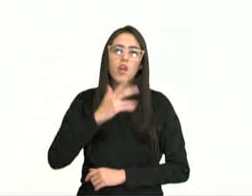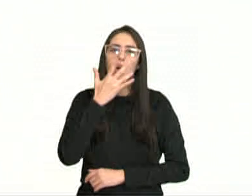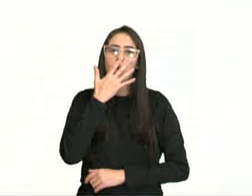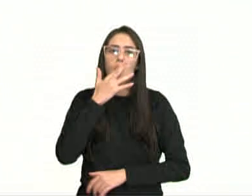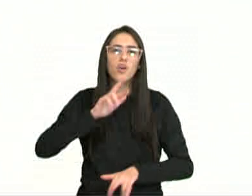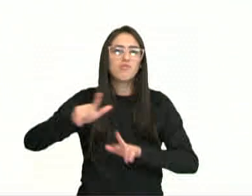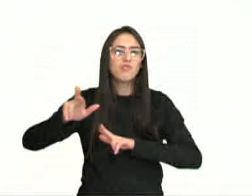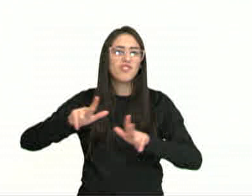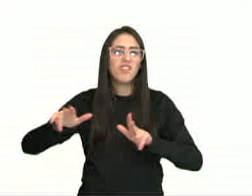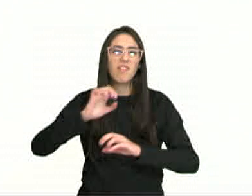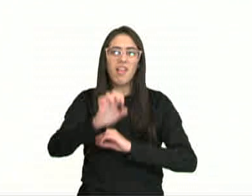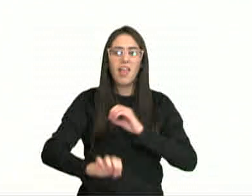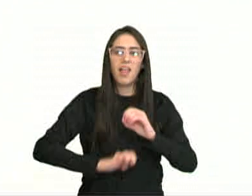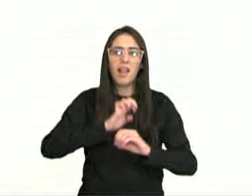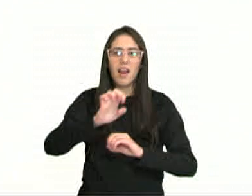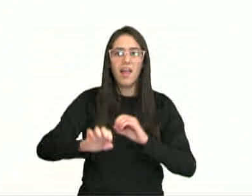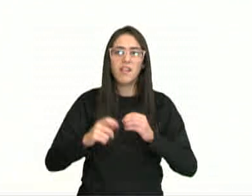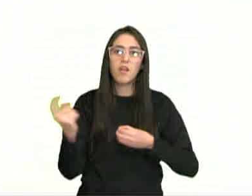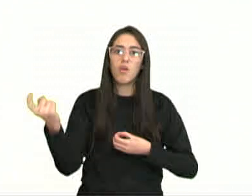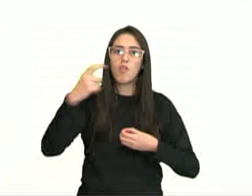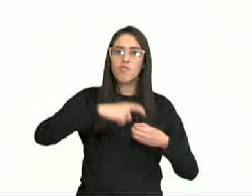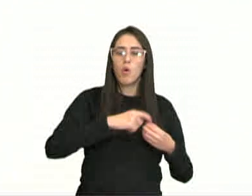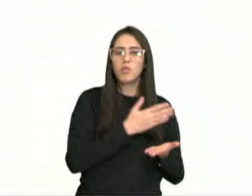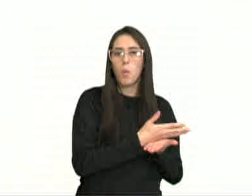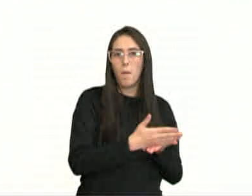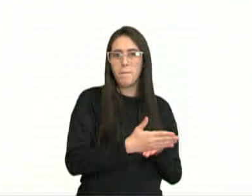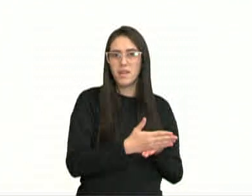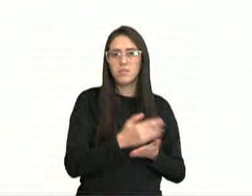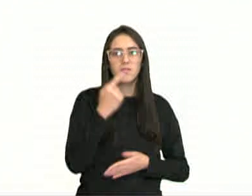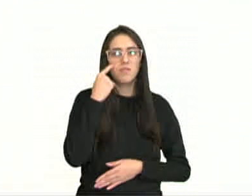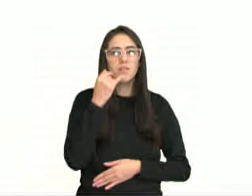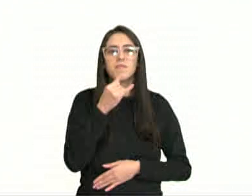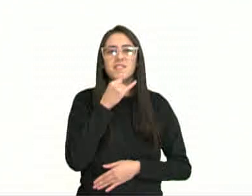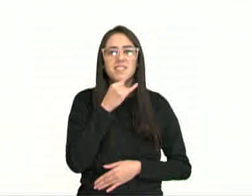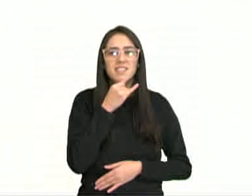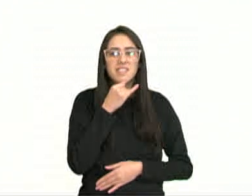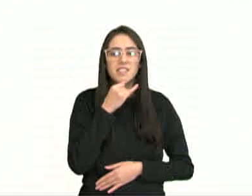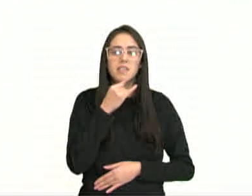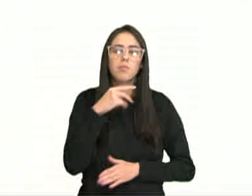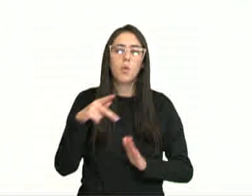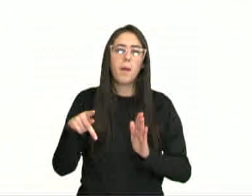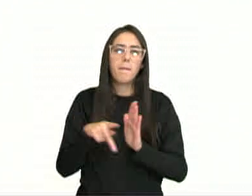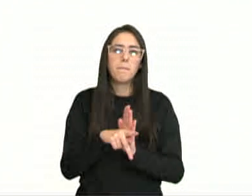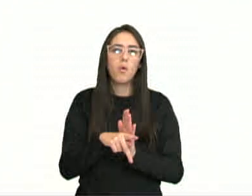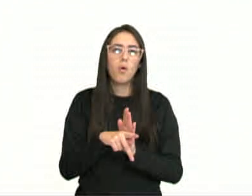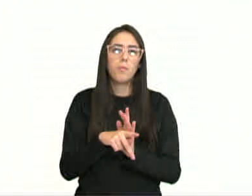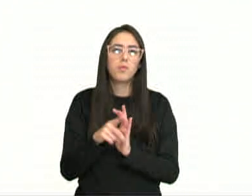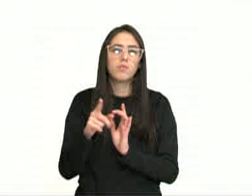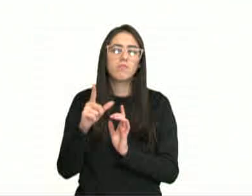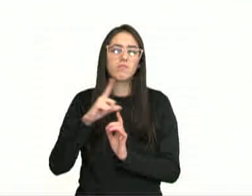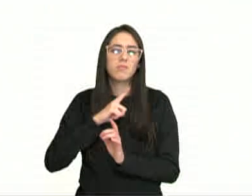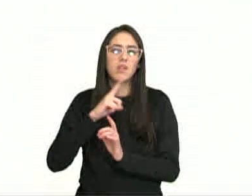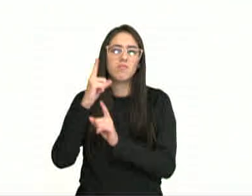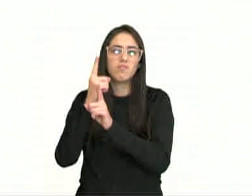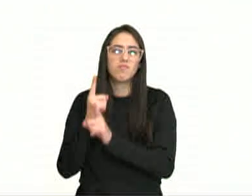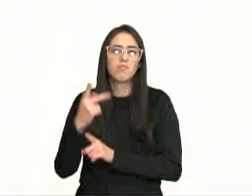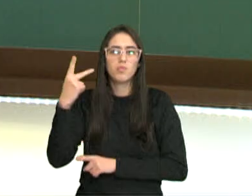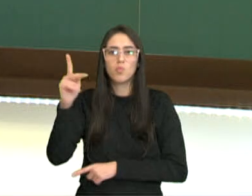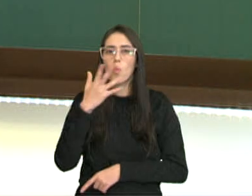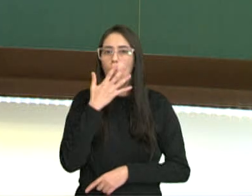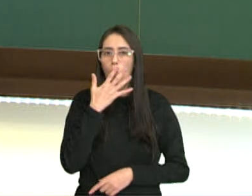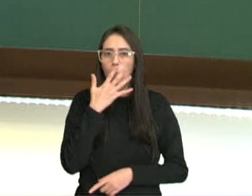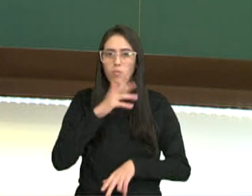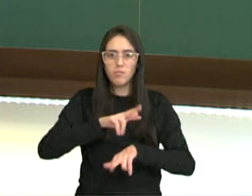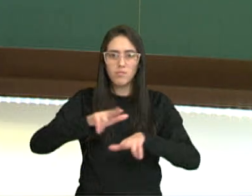cores quando seus elétrons voltam ao estado inicial. Veja alguns exemplos de substâncias que determinam as cores dos fogos de artifício.